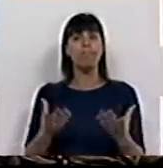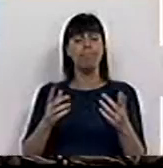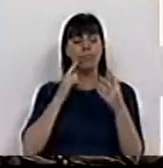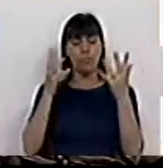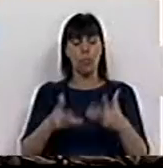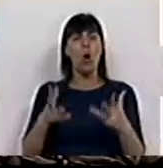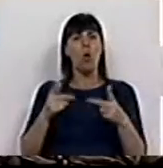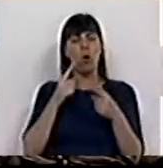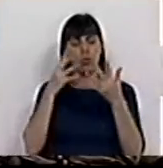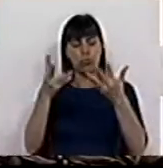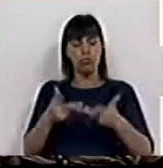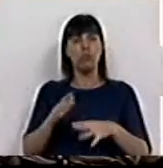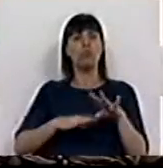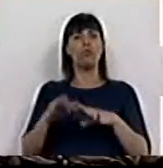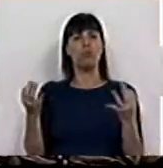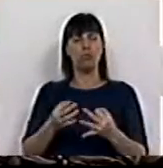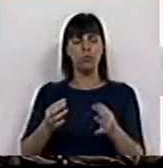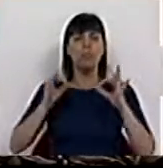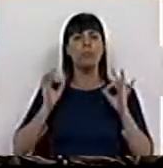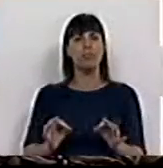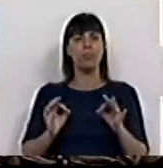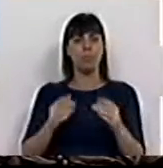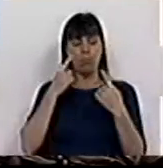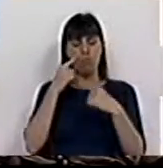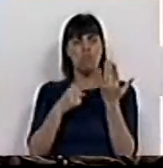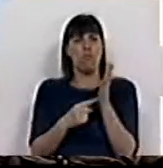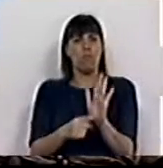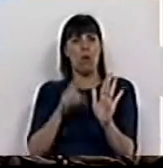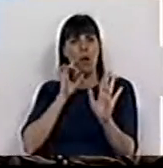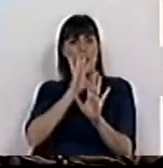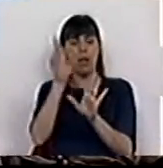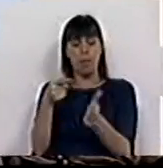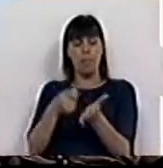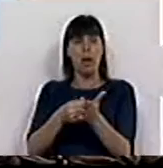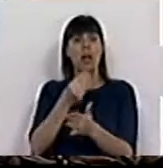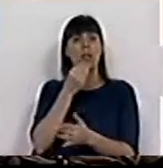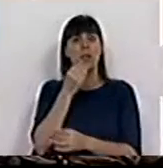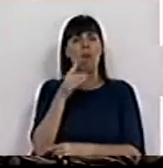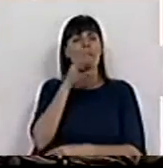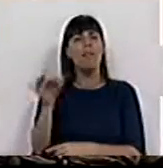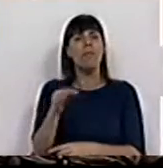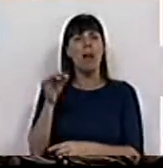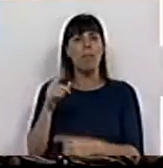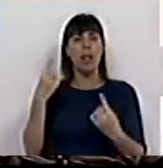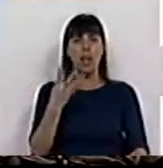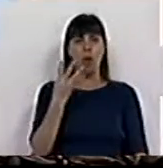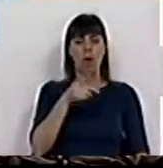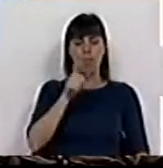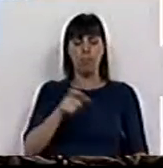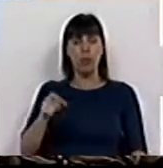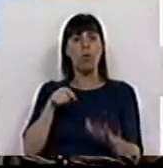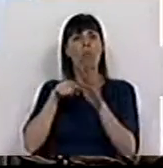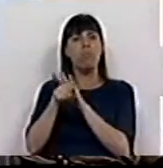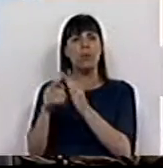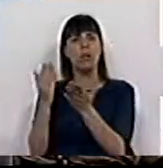As contas foram feitas e são absolutamente reveladoras. Pagar a alimentação de uma família de 4 pessoas nas